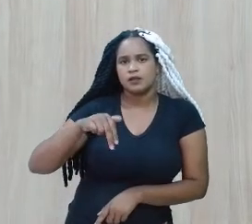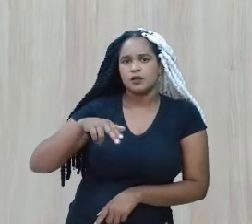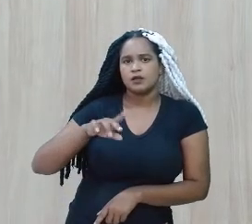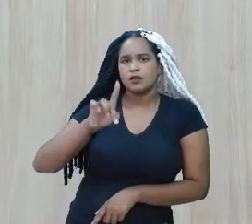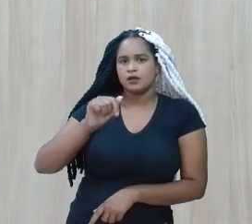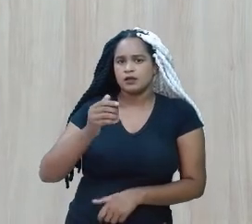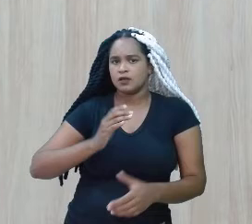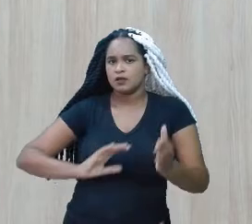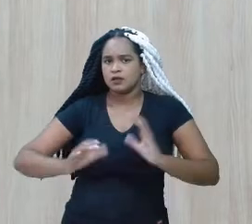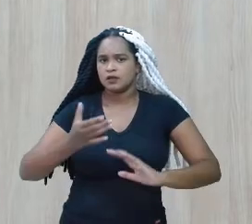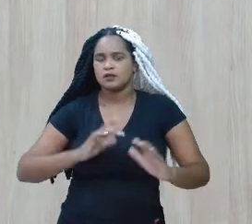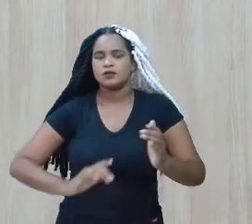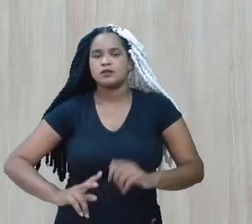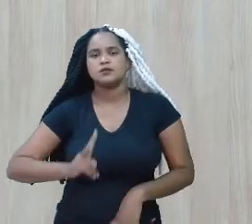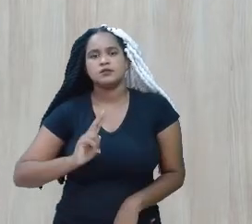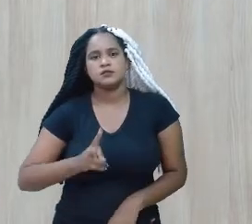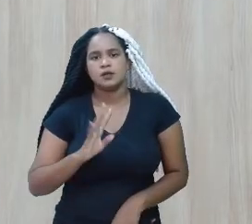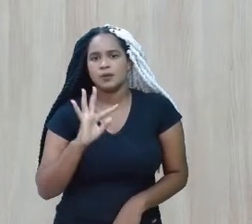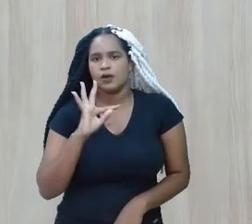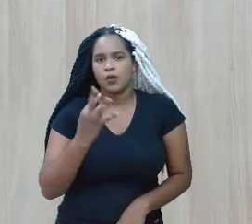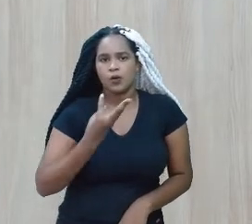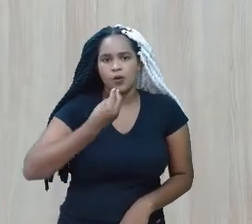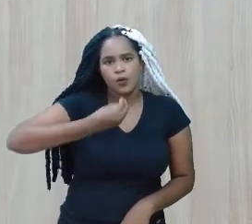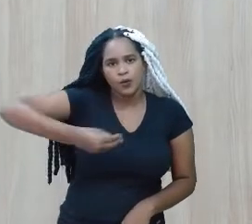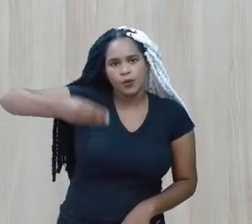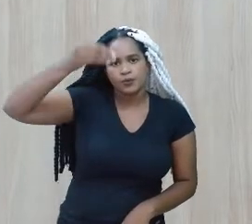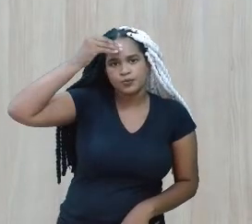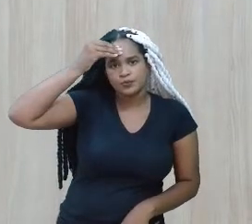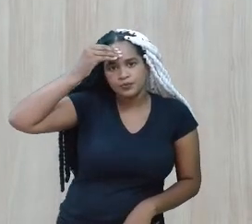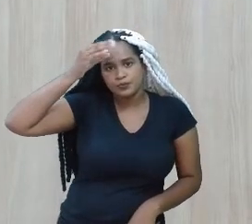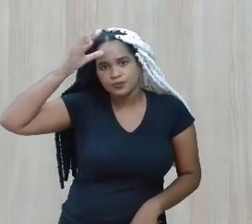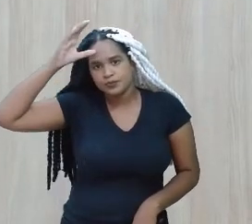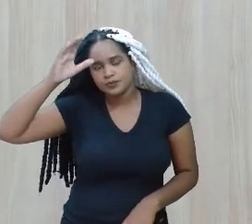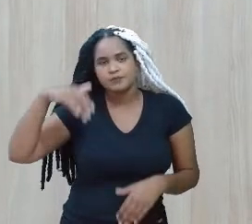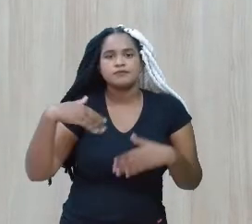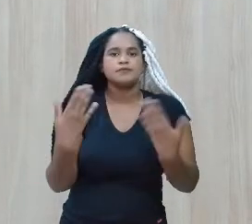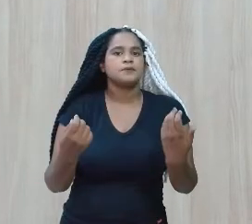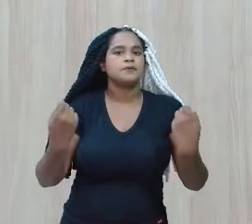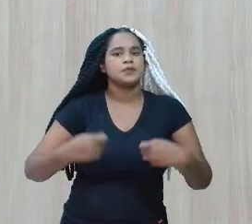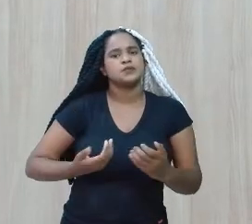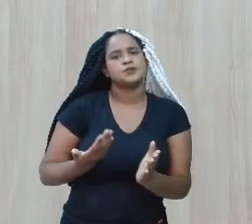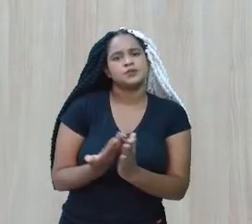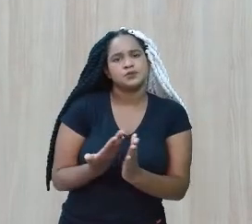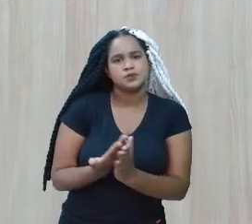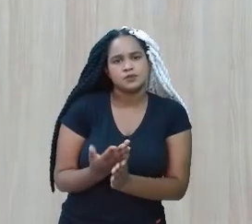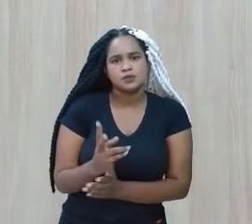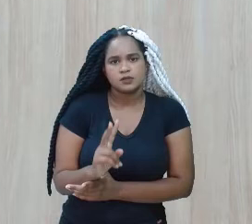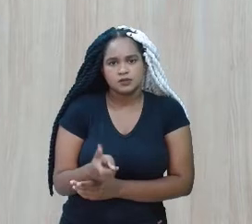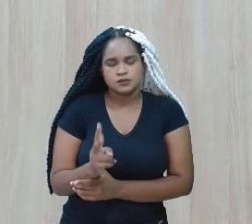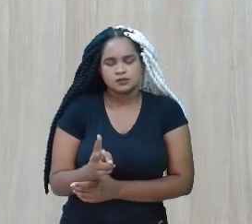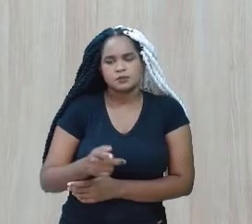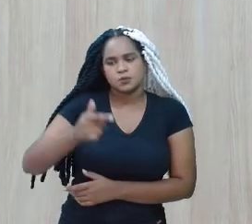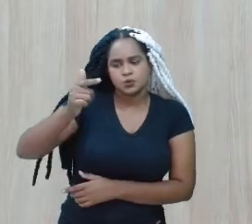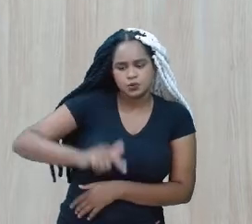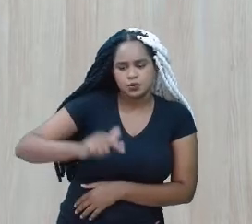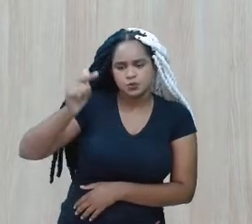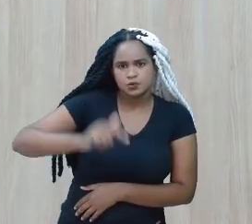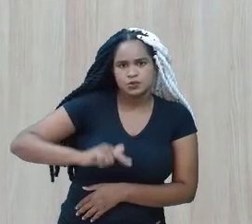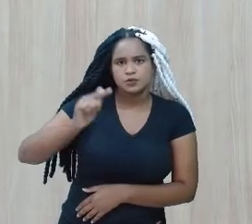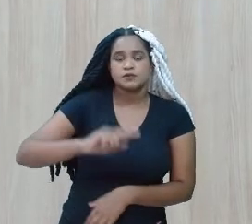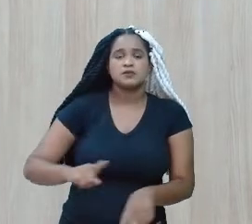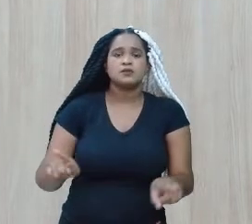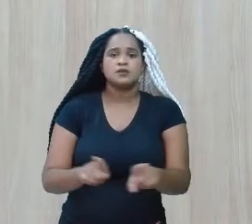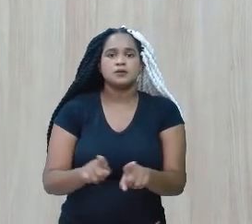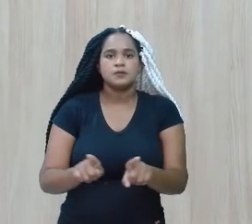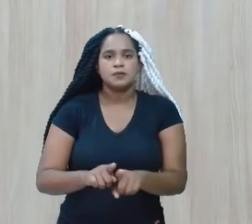conhecimento a mais para nós. E nós precisamos, não é, ver, rever, quantas vezes for necessário e fixar também